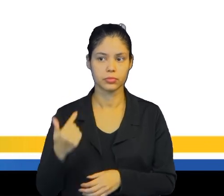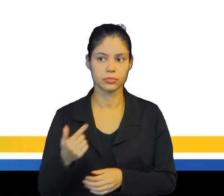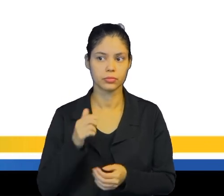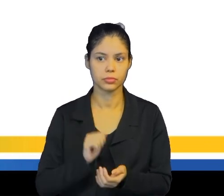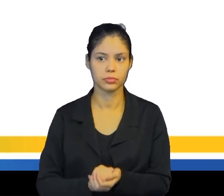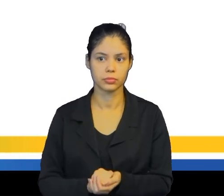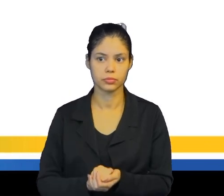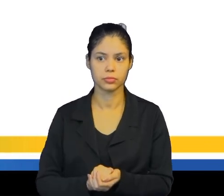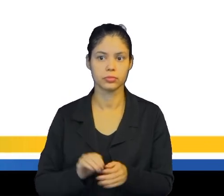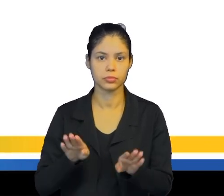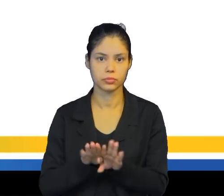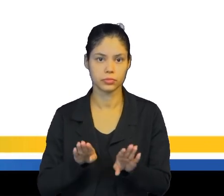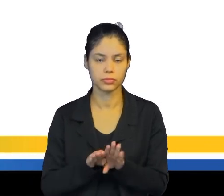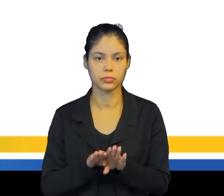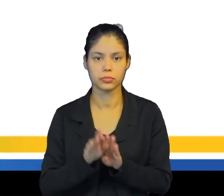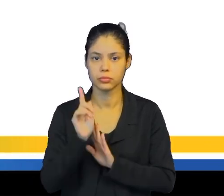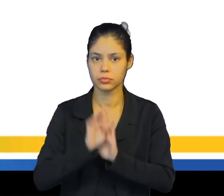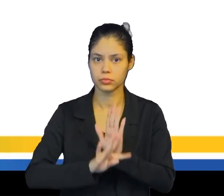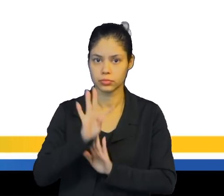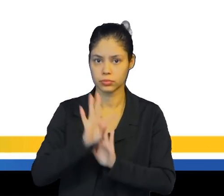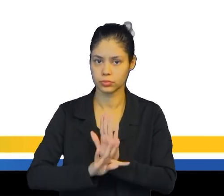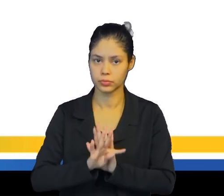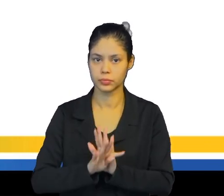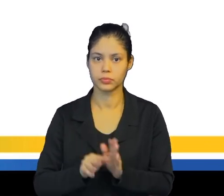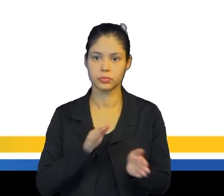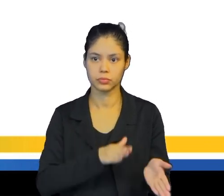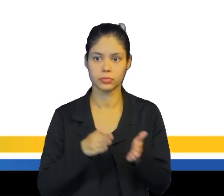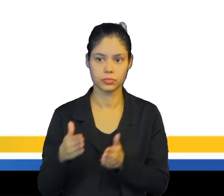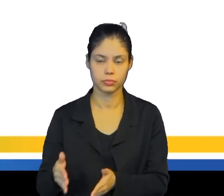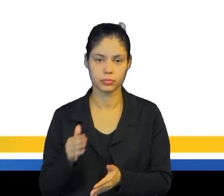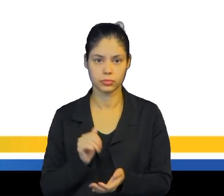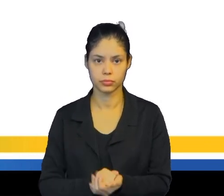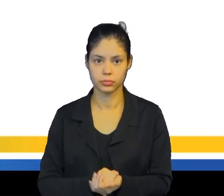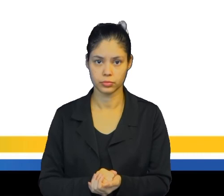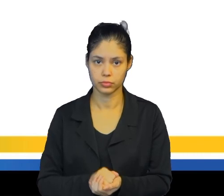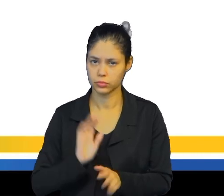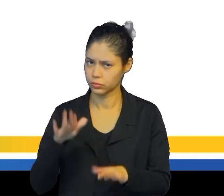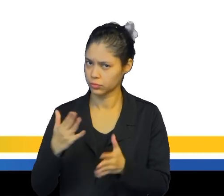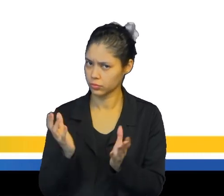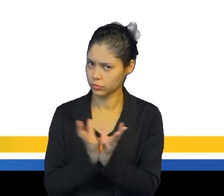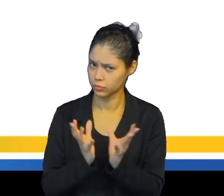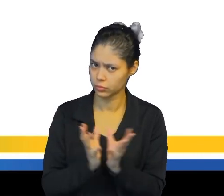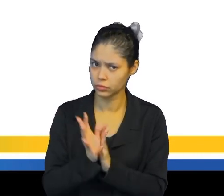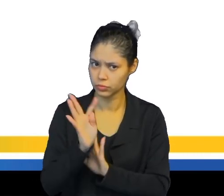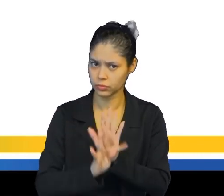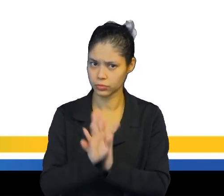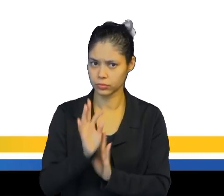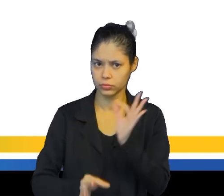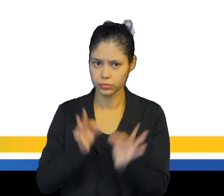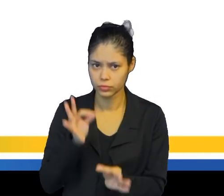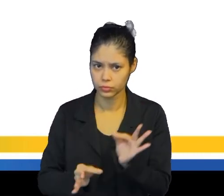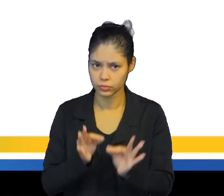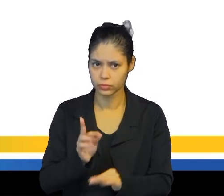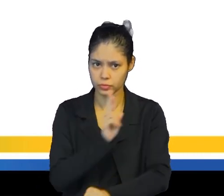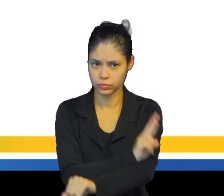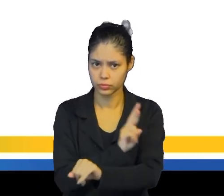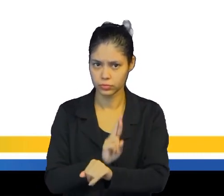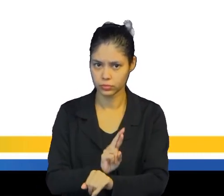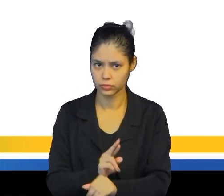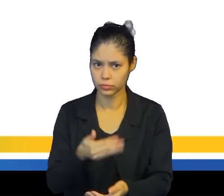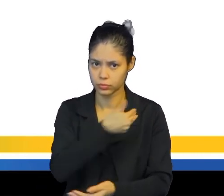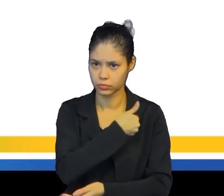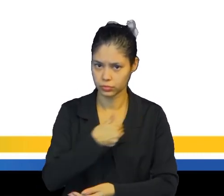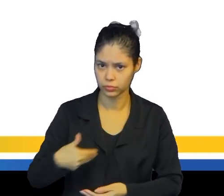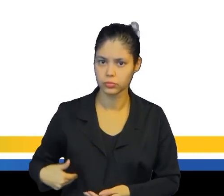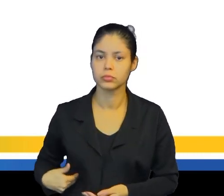Os editoriais são gêneros textuais que fazem parte de que grupo de texto? A, jurídico, B,